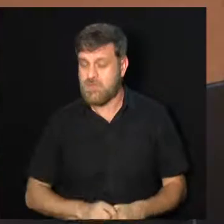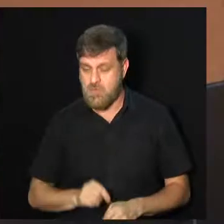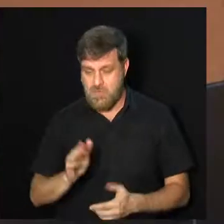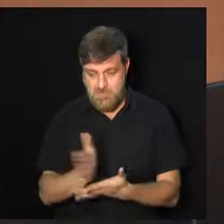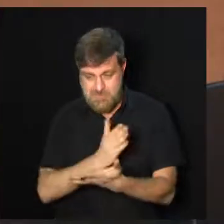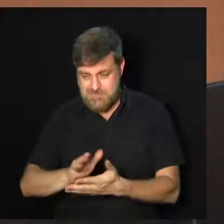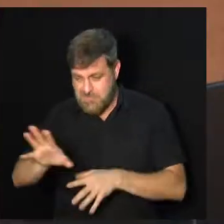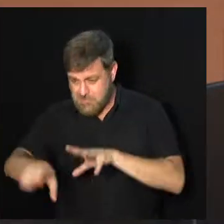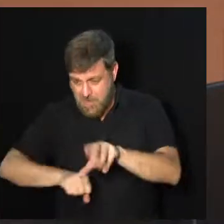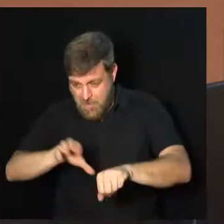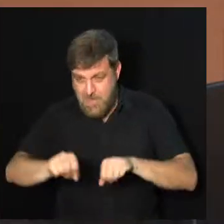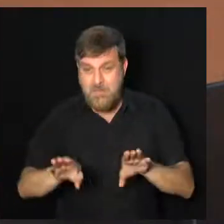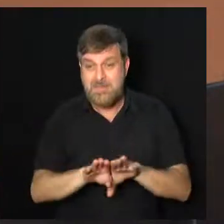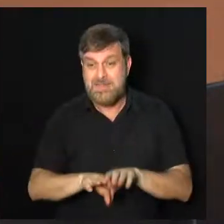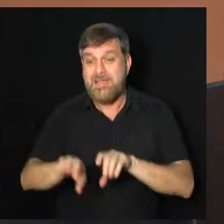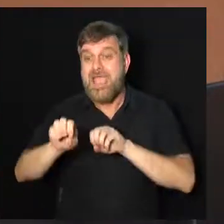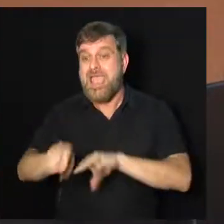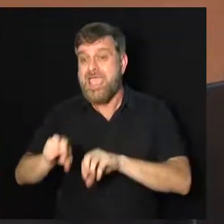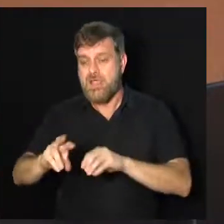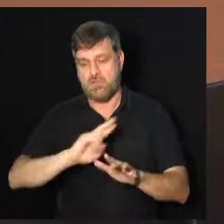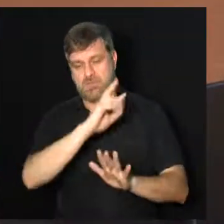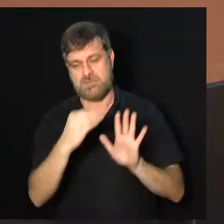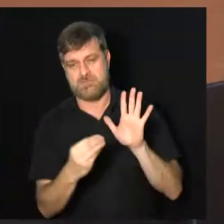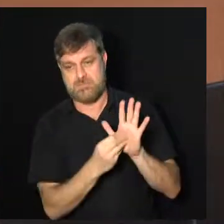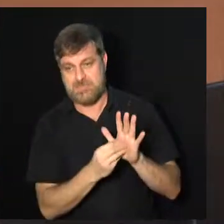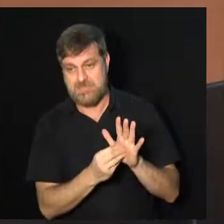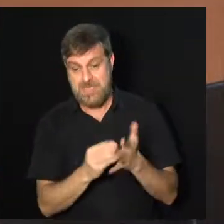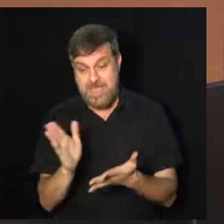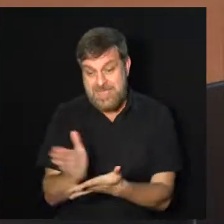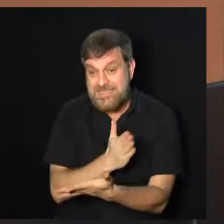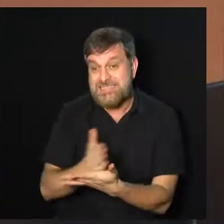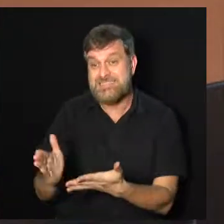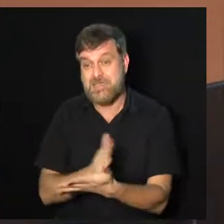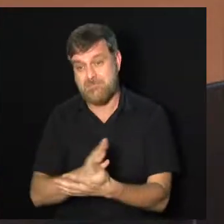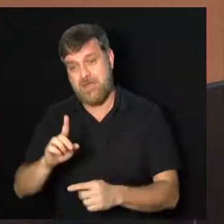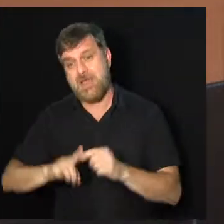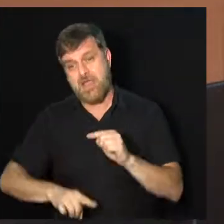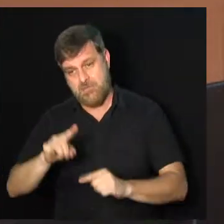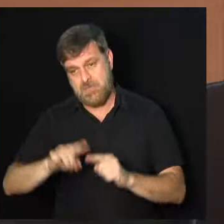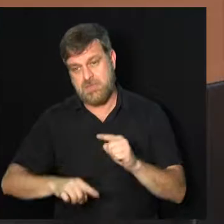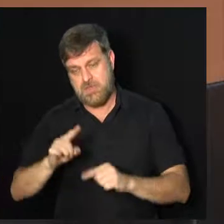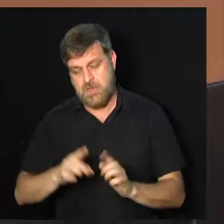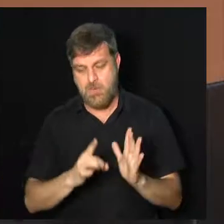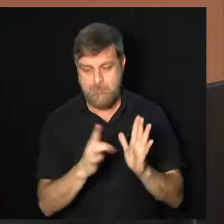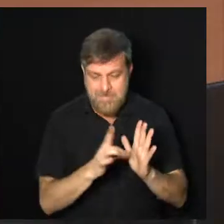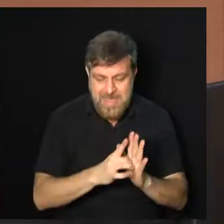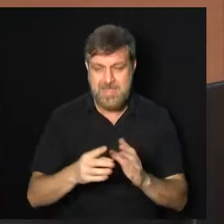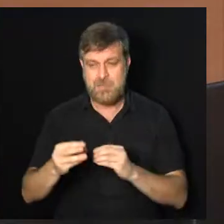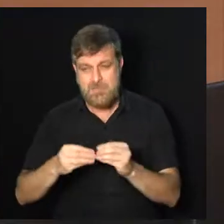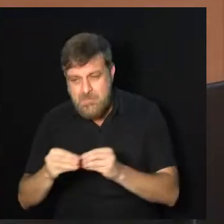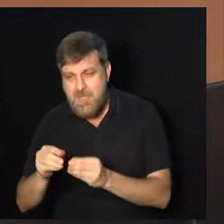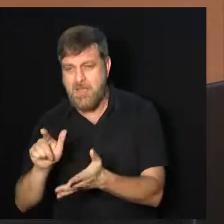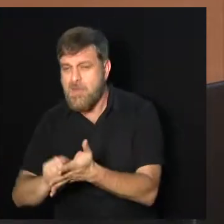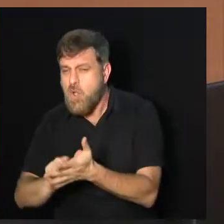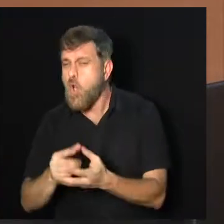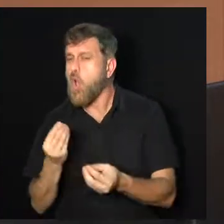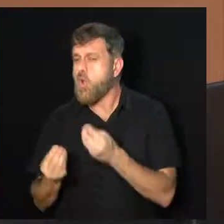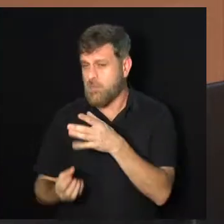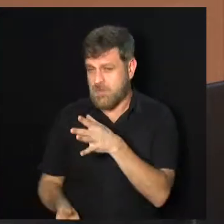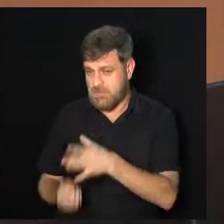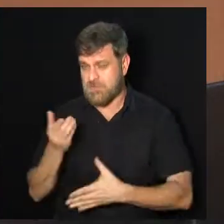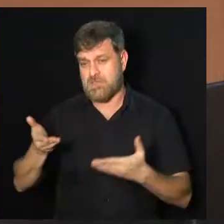atividades de educação ambiental e à triagem do material reciclável, né? Porque a gente tem que entender o seguinte, como é que é feito